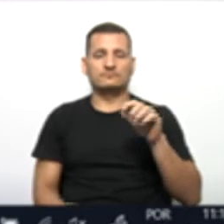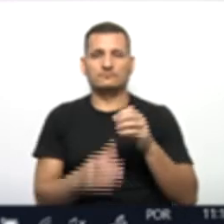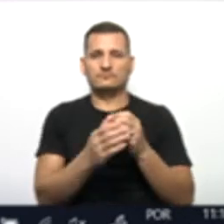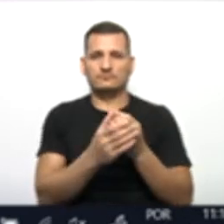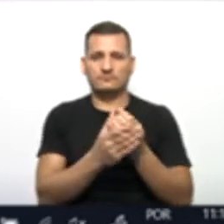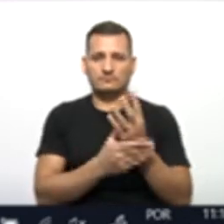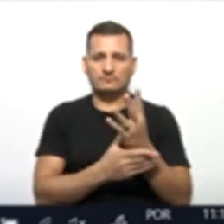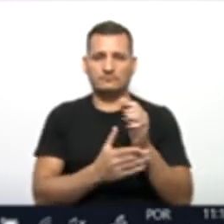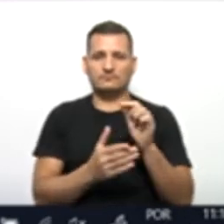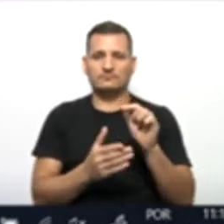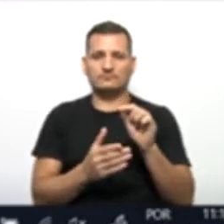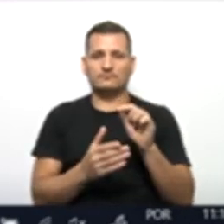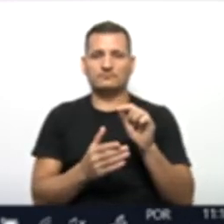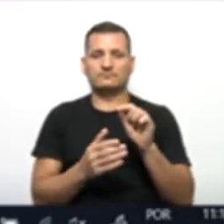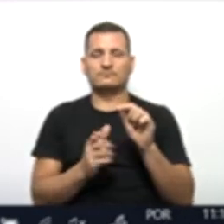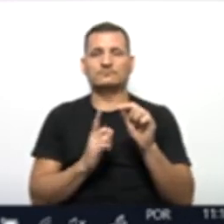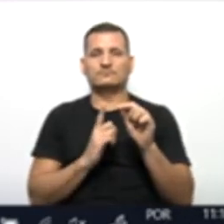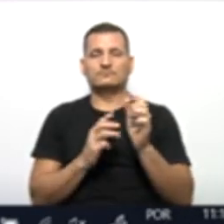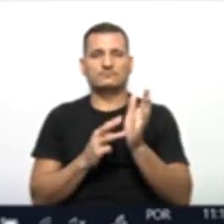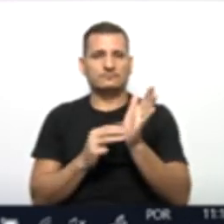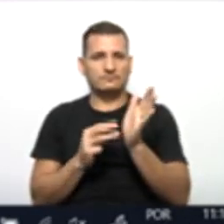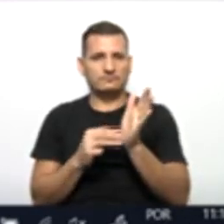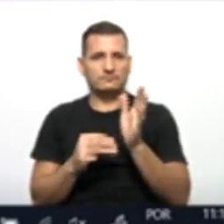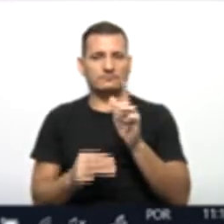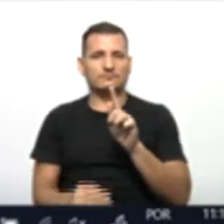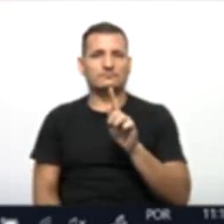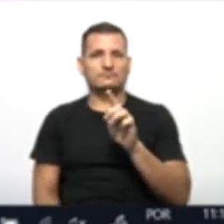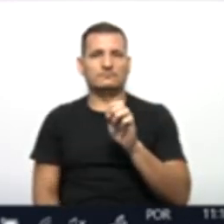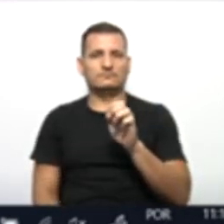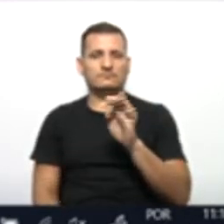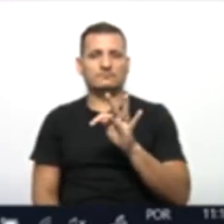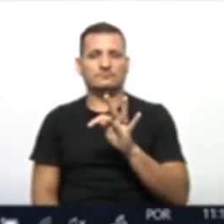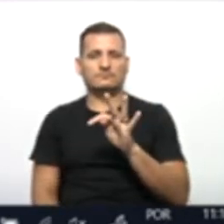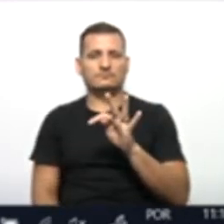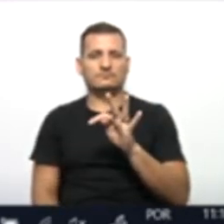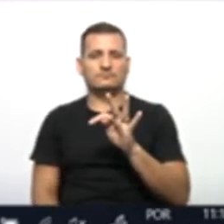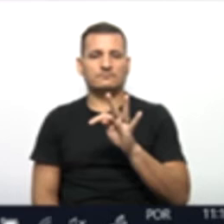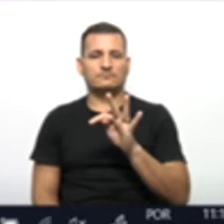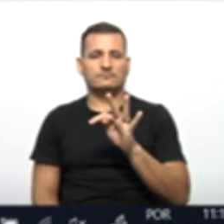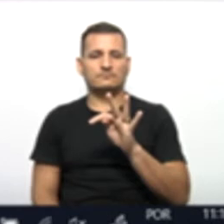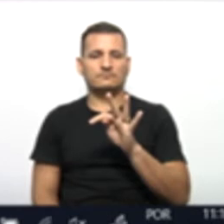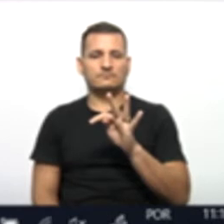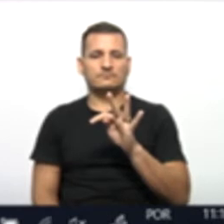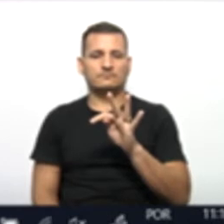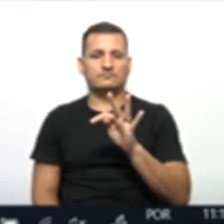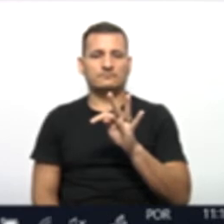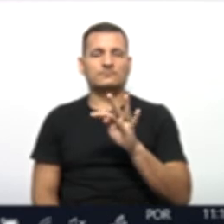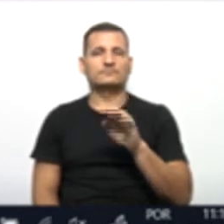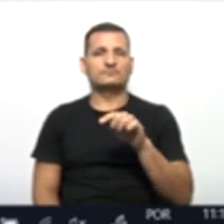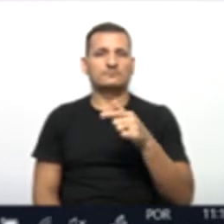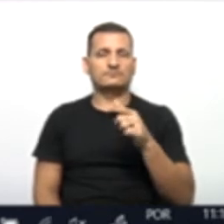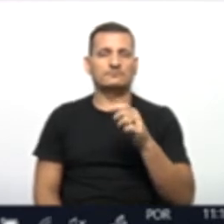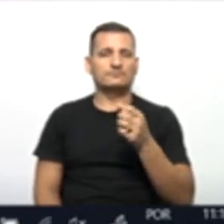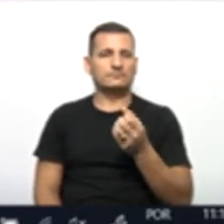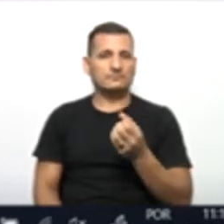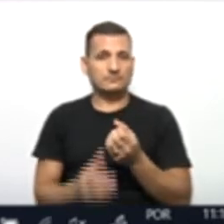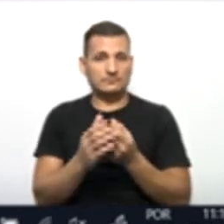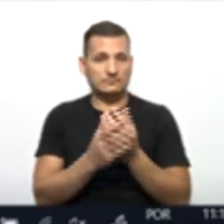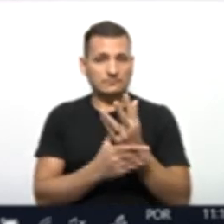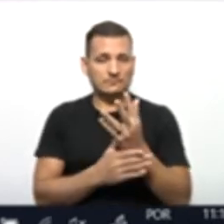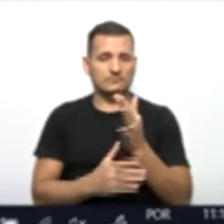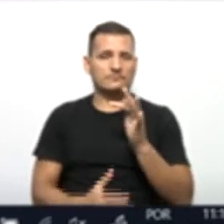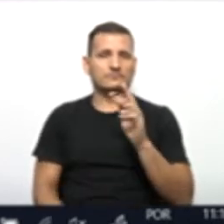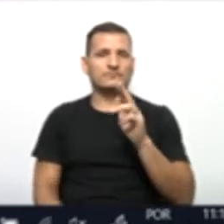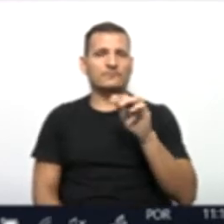que vai ter também um método jet crio a função ver contatos ele vai chamar